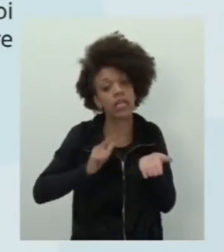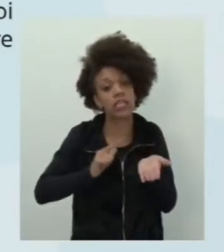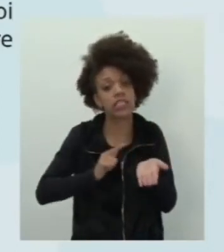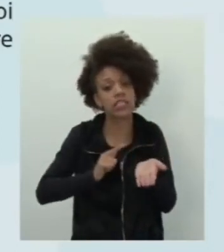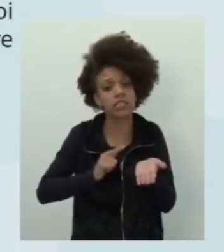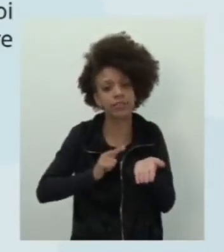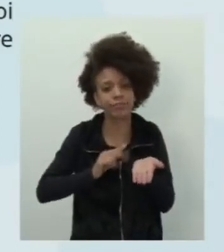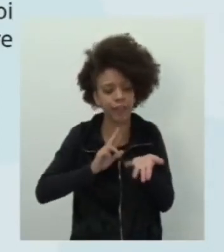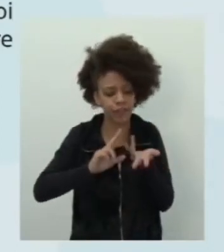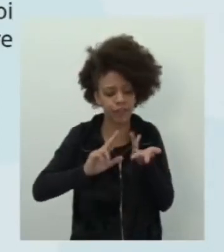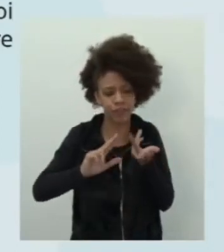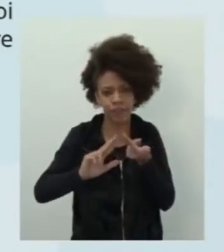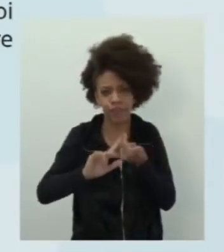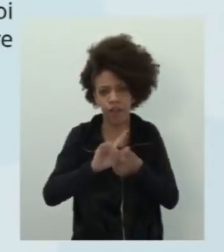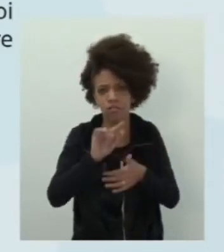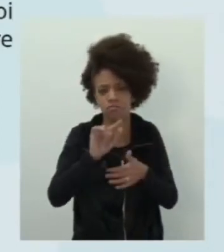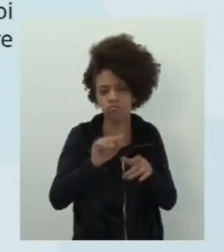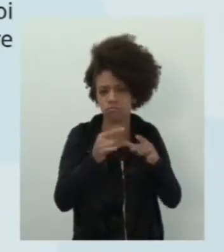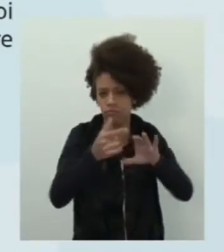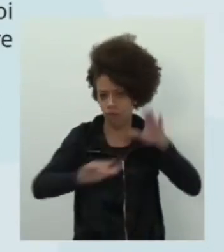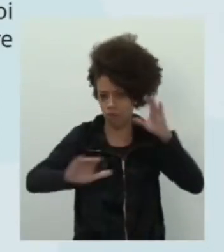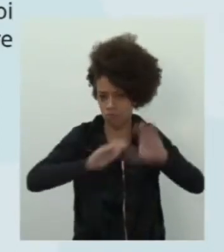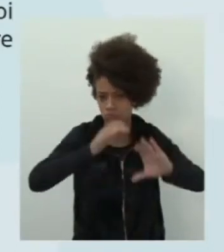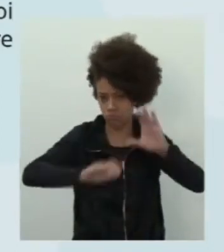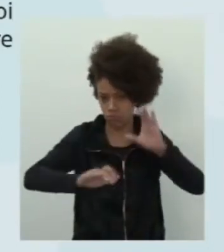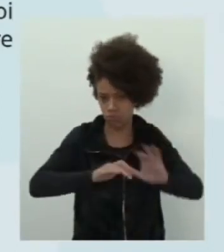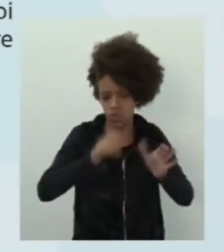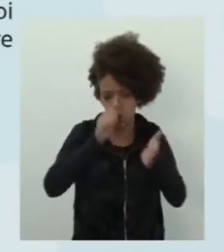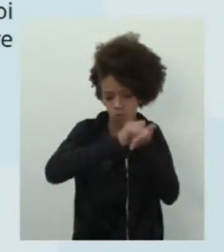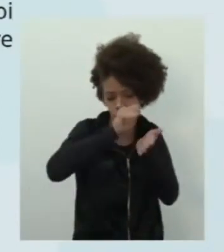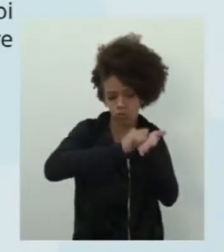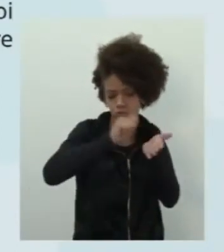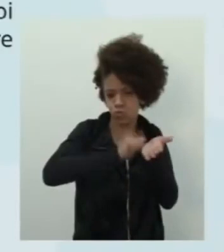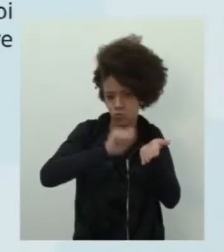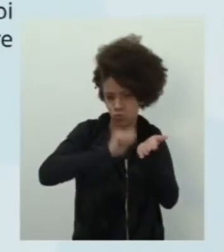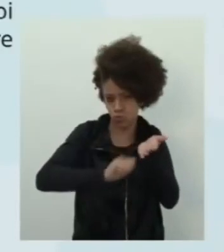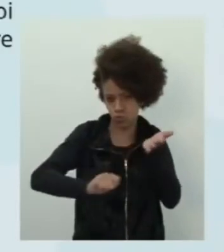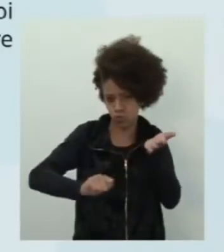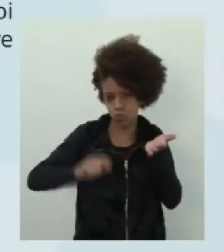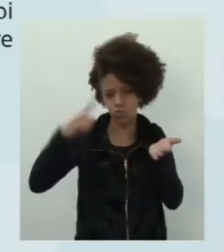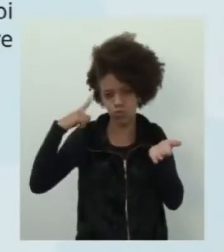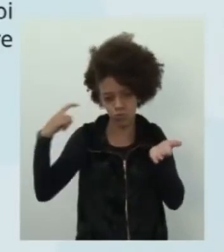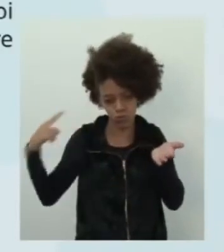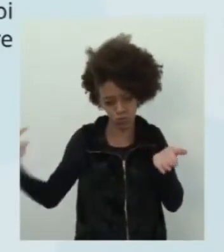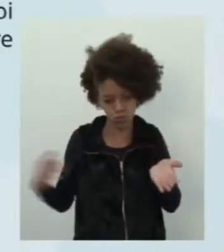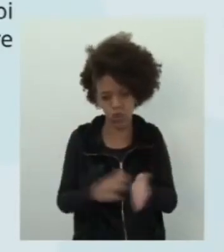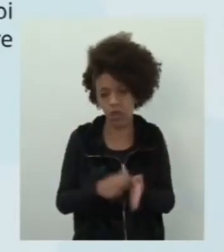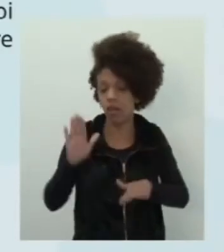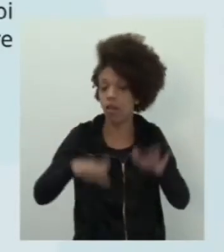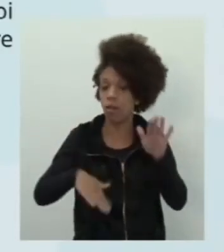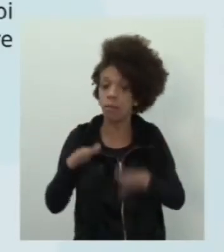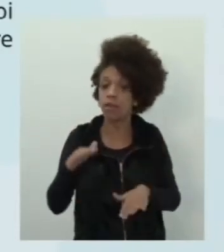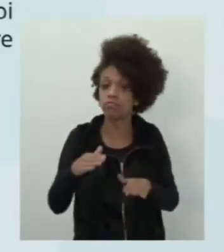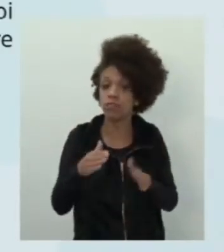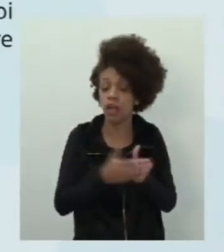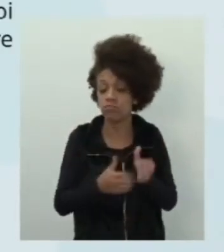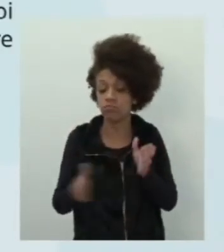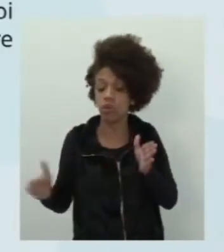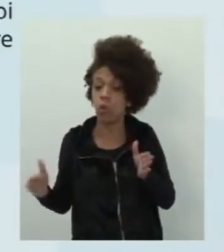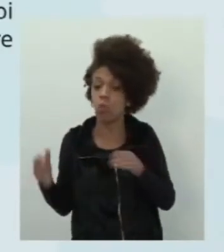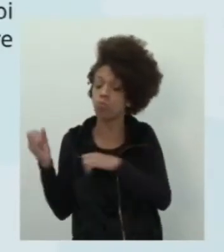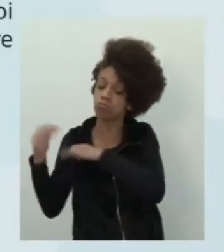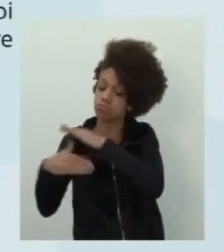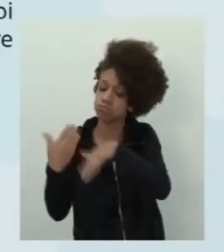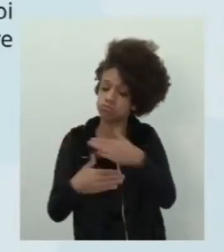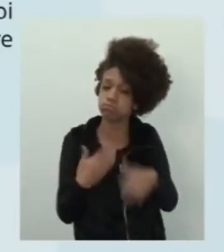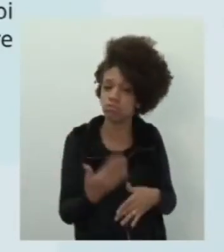de canções e, por extensão, o registro sonoro dessas canções. Dependendo da época em que a música foi composta, os cancioneiros podem